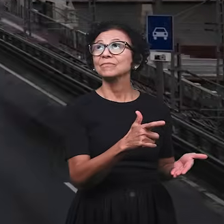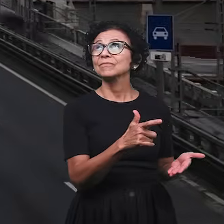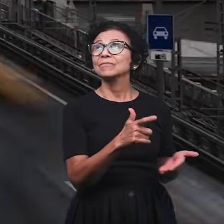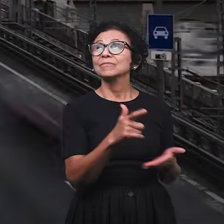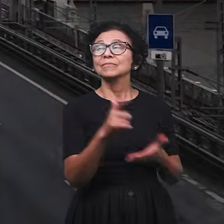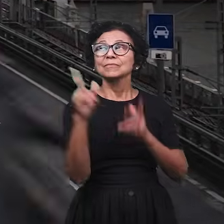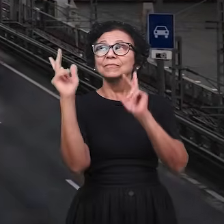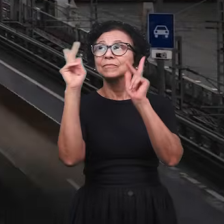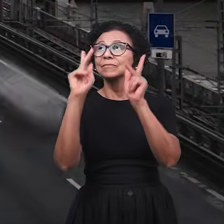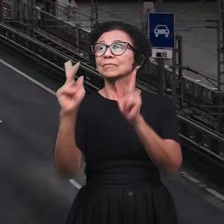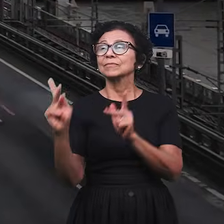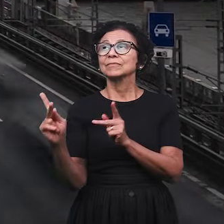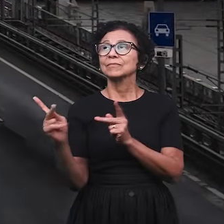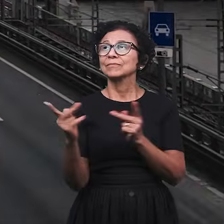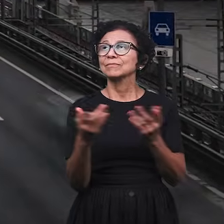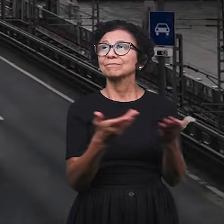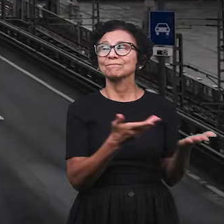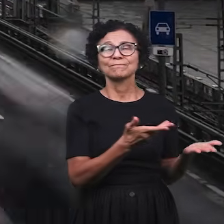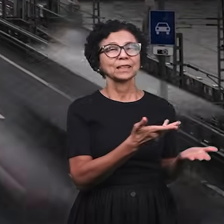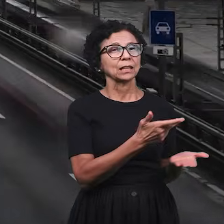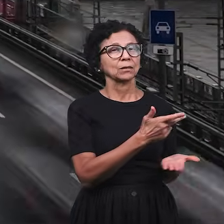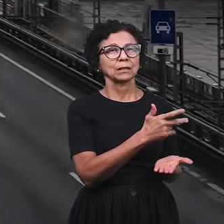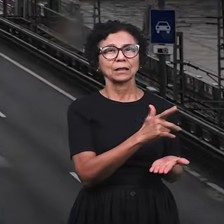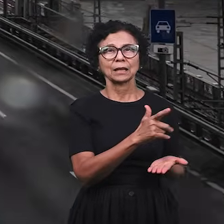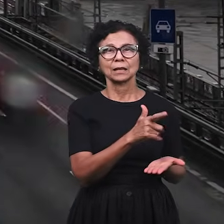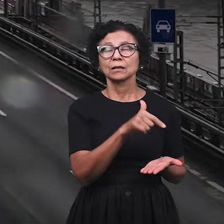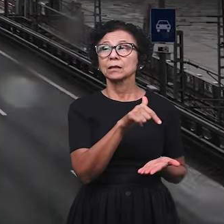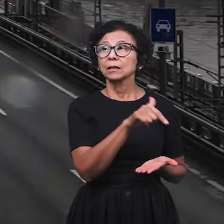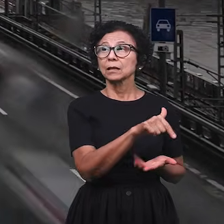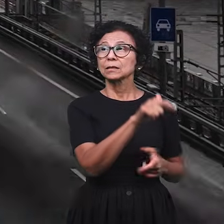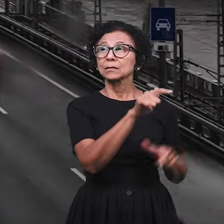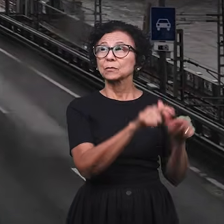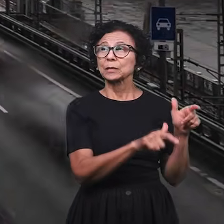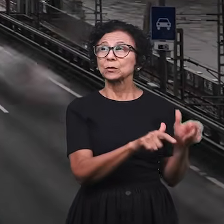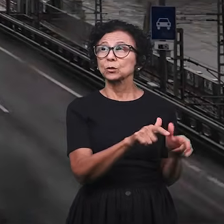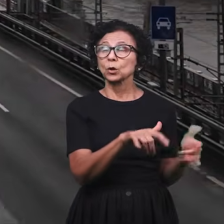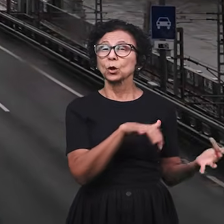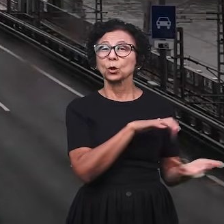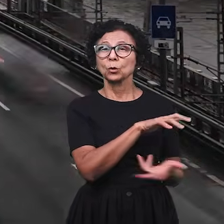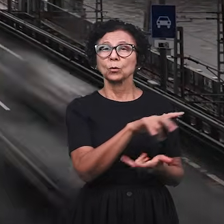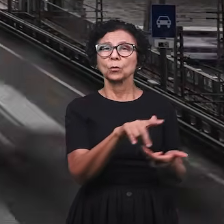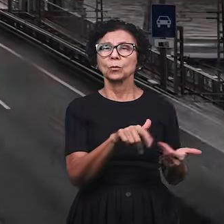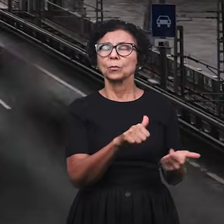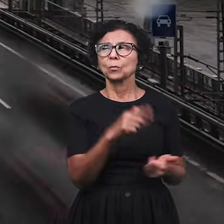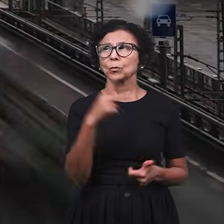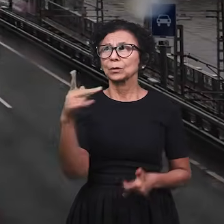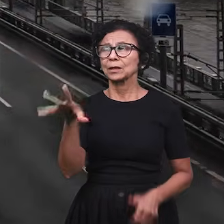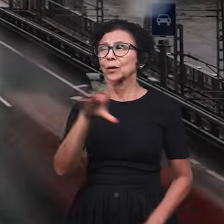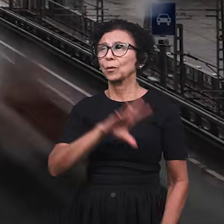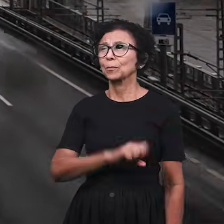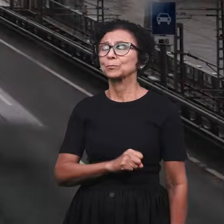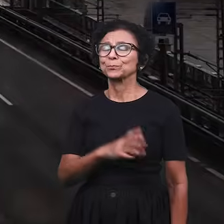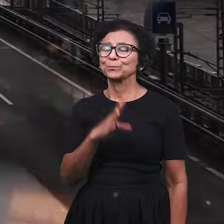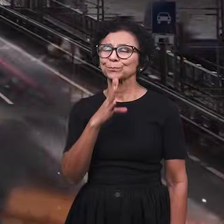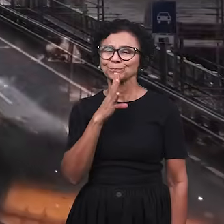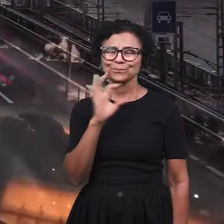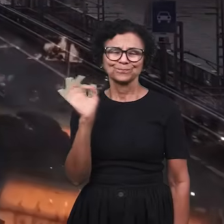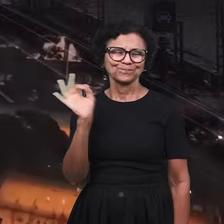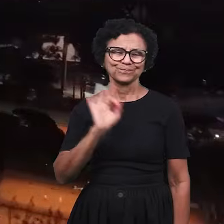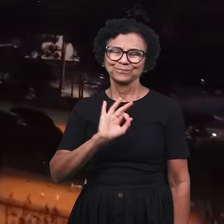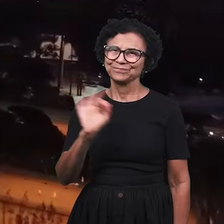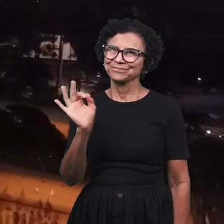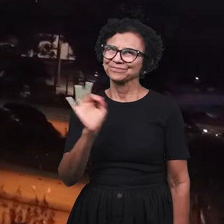paz. Este mundo não conhece o que é amor.